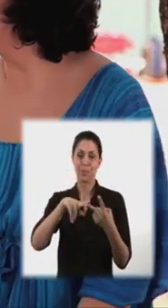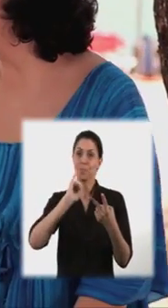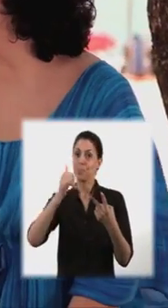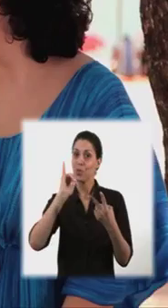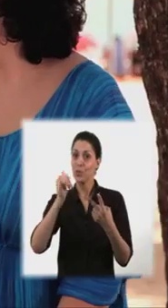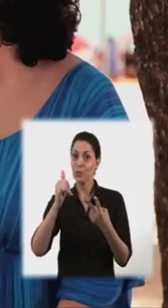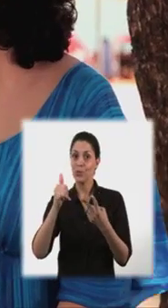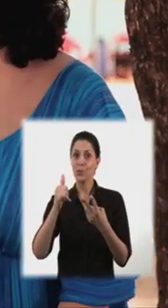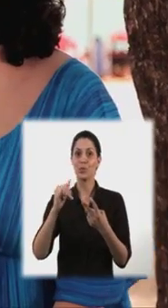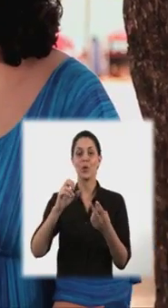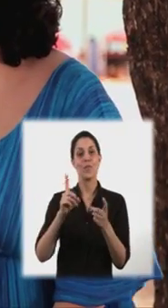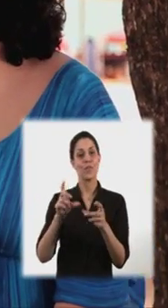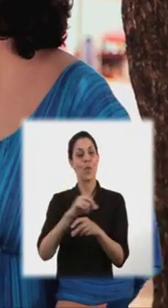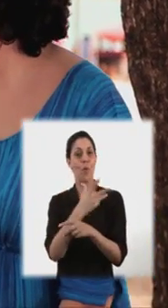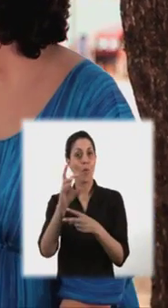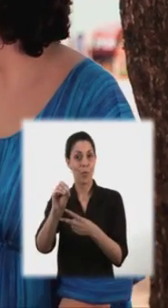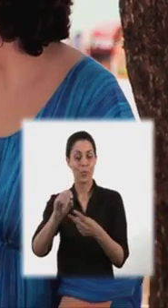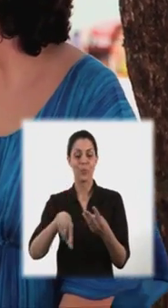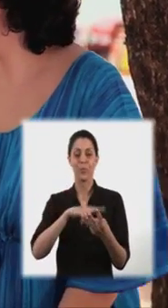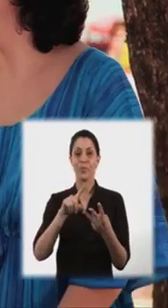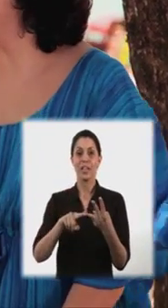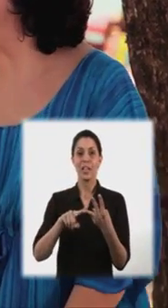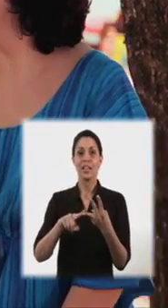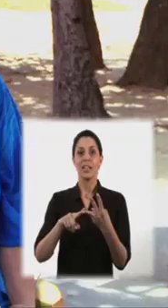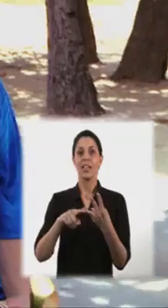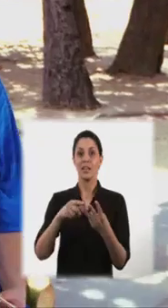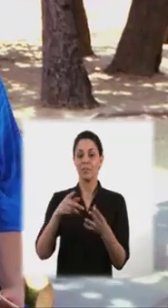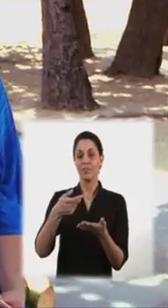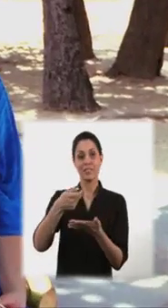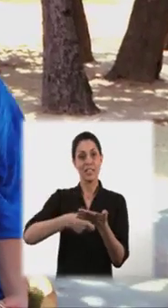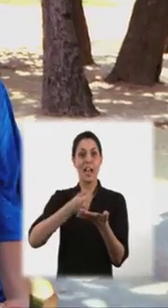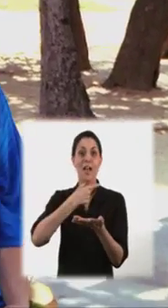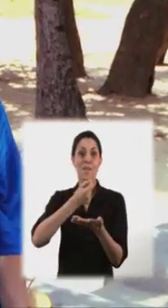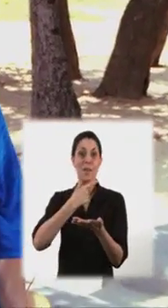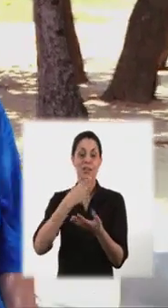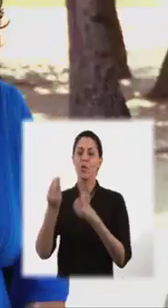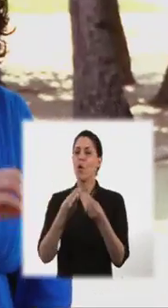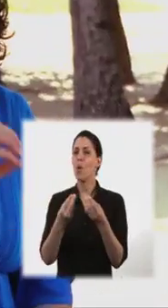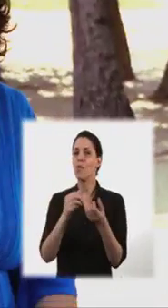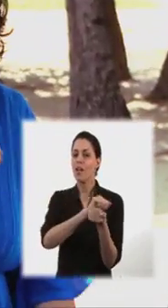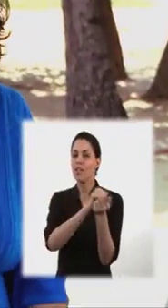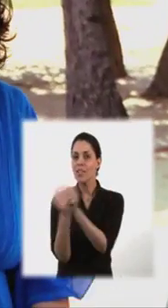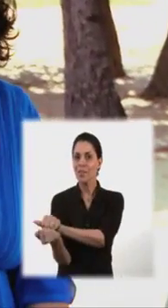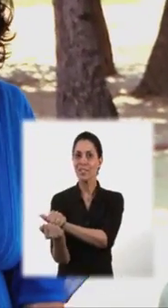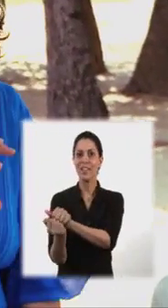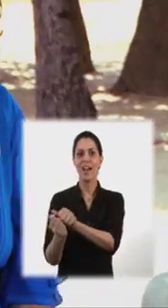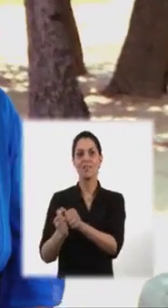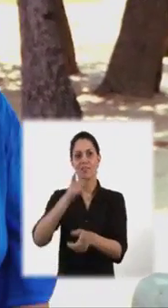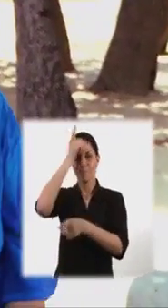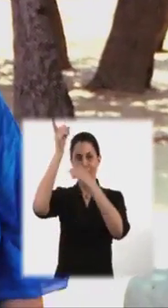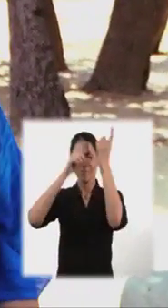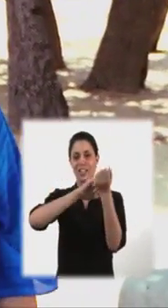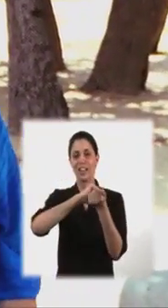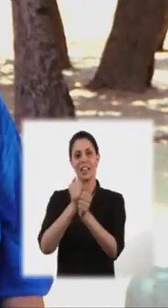de ouro e a bula, né? E como a gente vai recriar esses gêneros desse conteúdo,